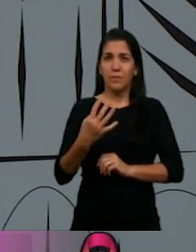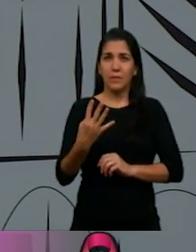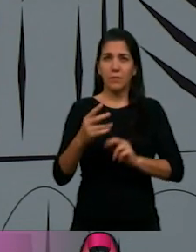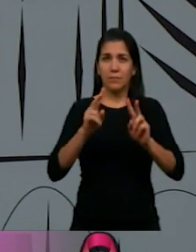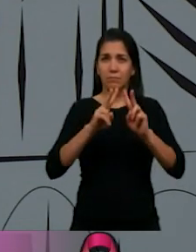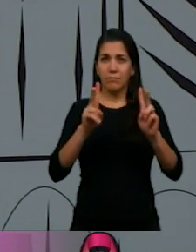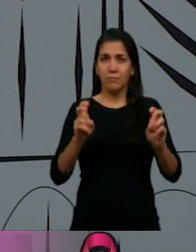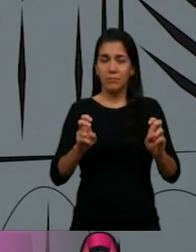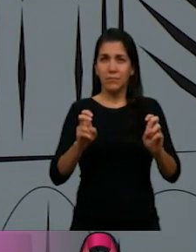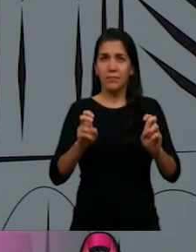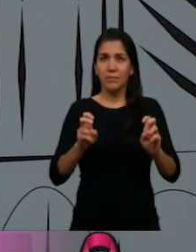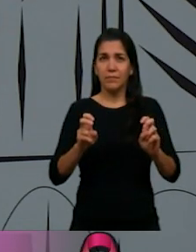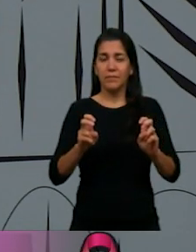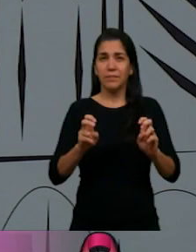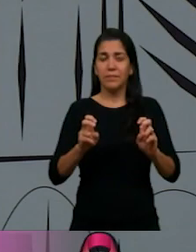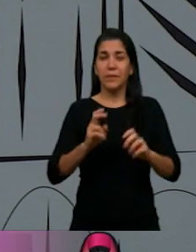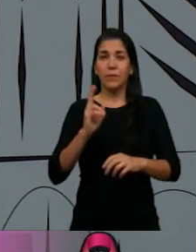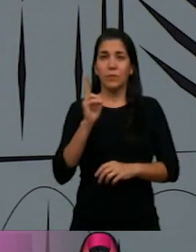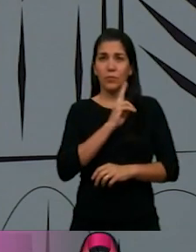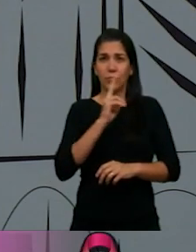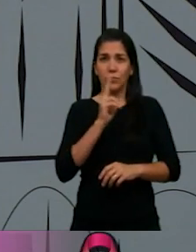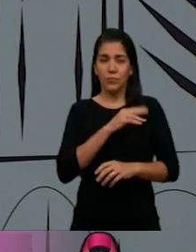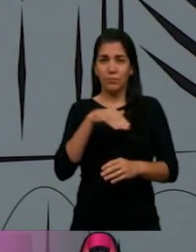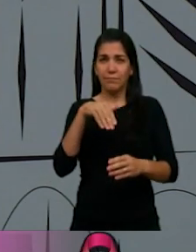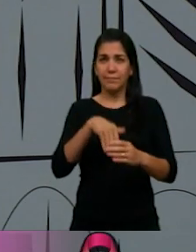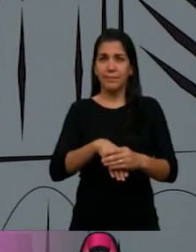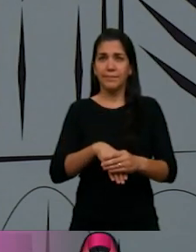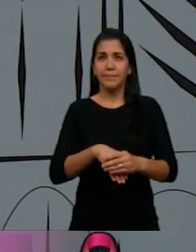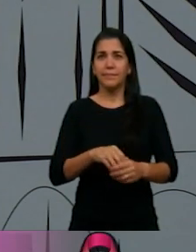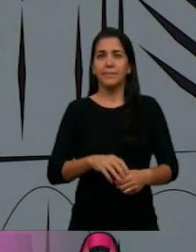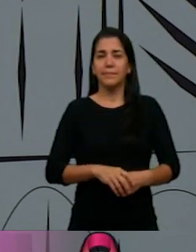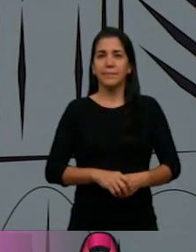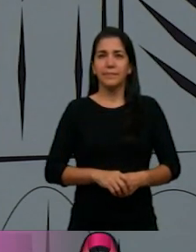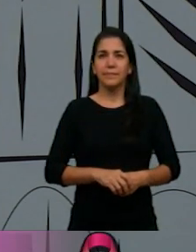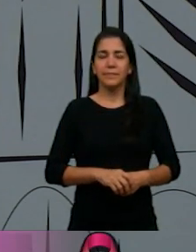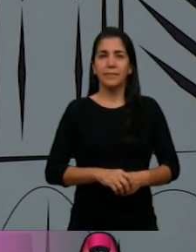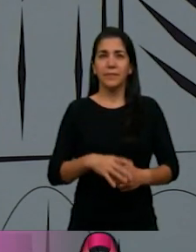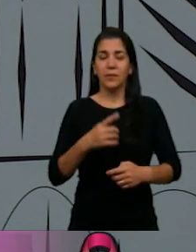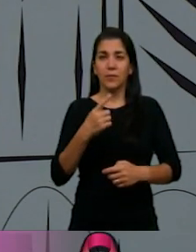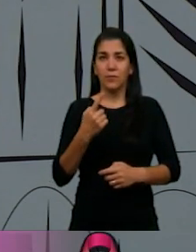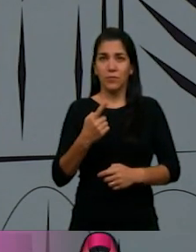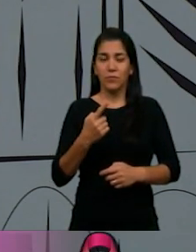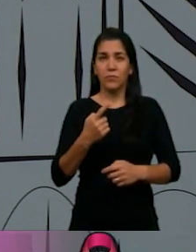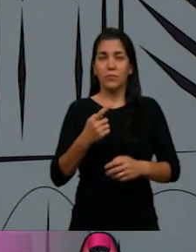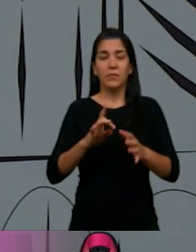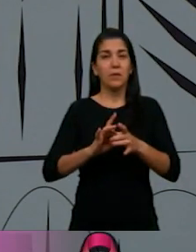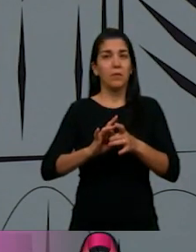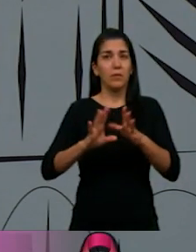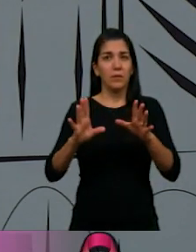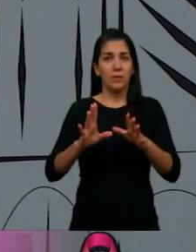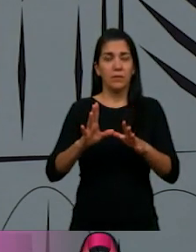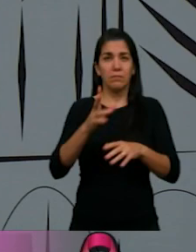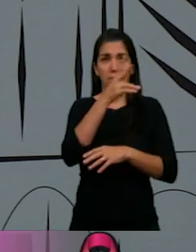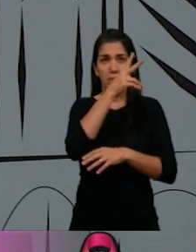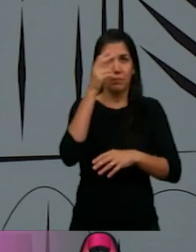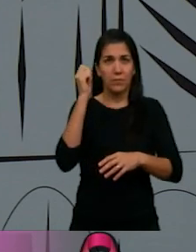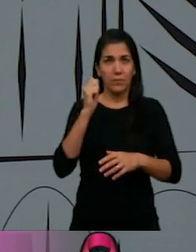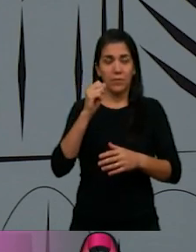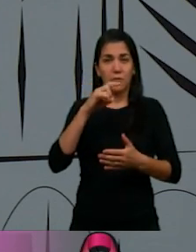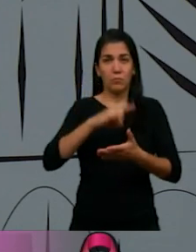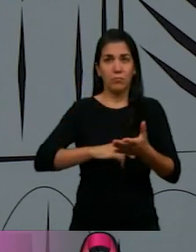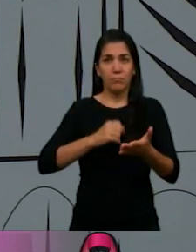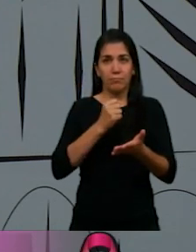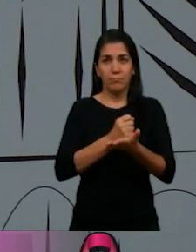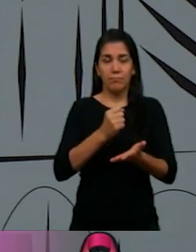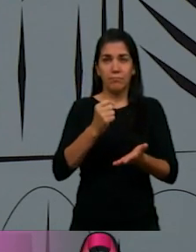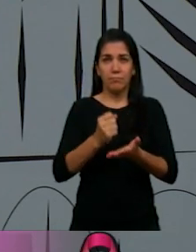4 matérias serão apreciadas em regime de urgência. Um dos projetos autoriza o município a contratar